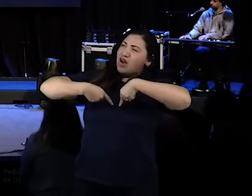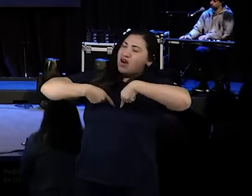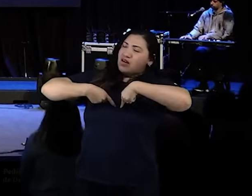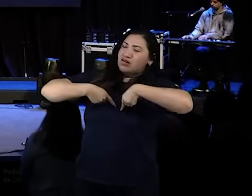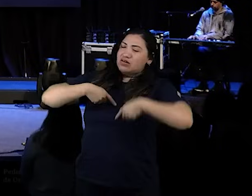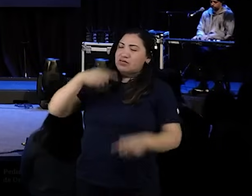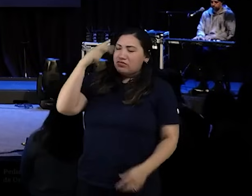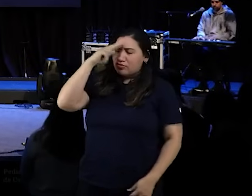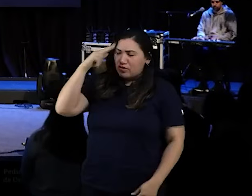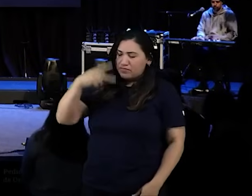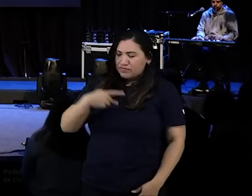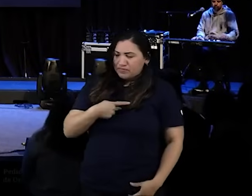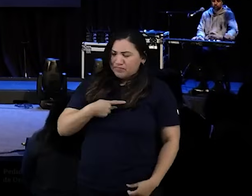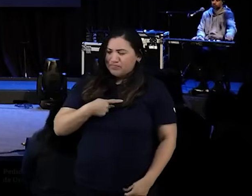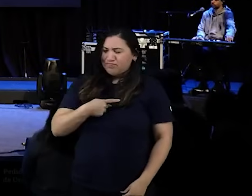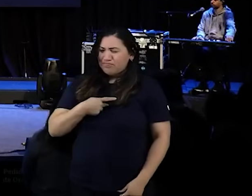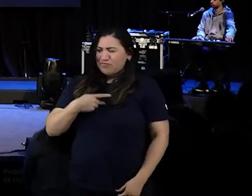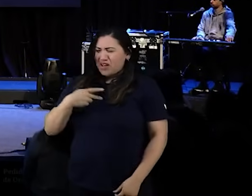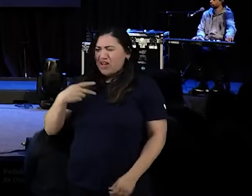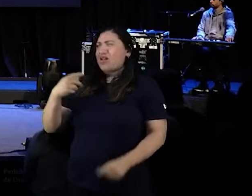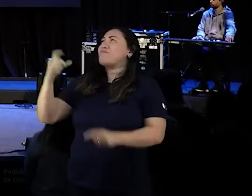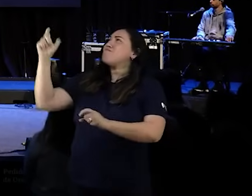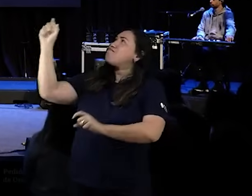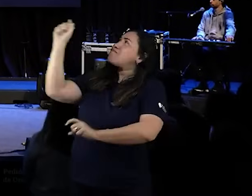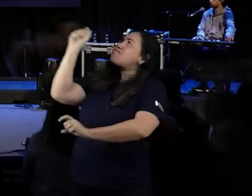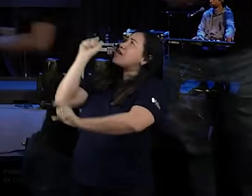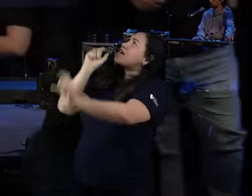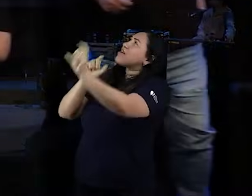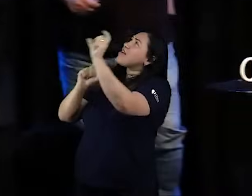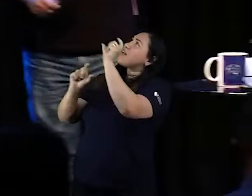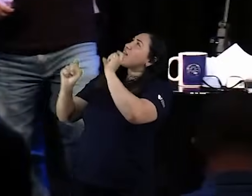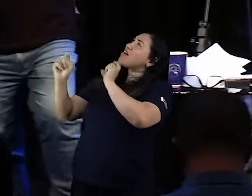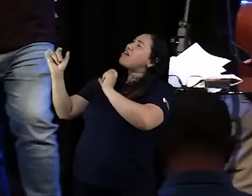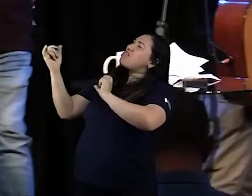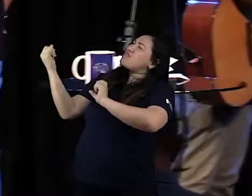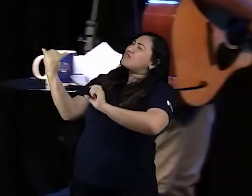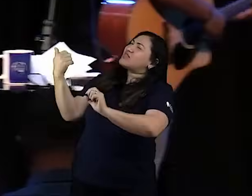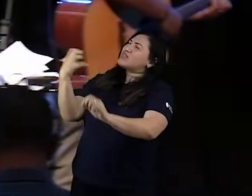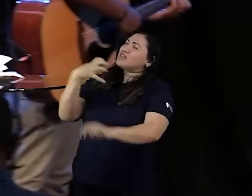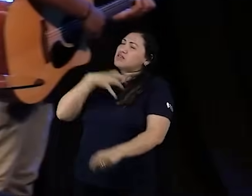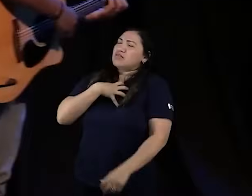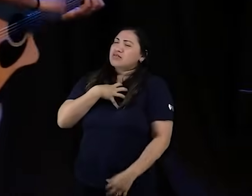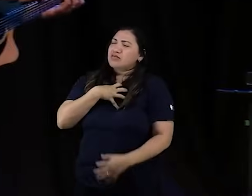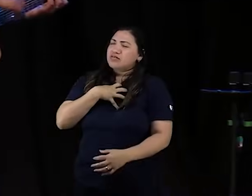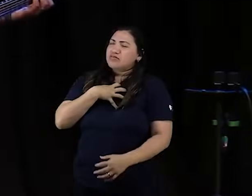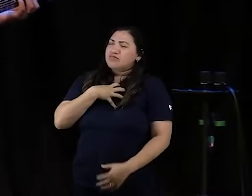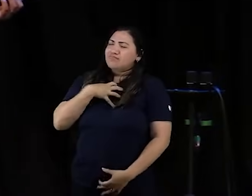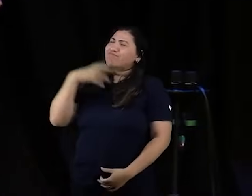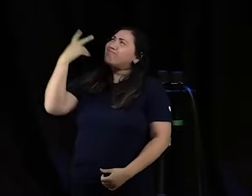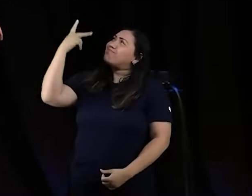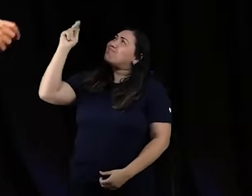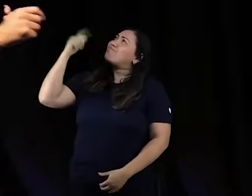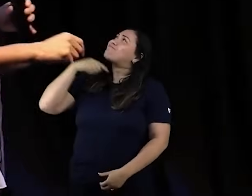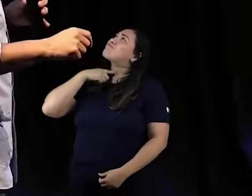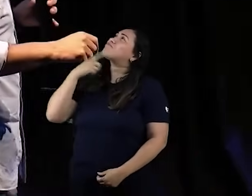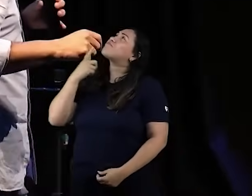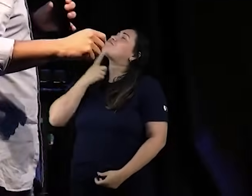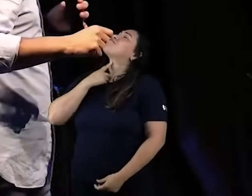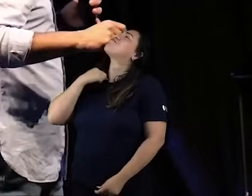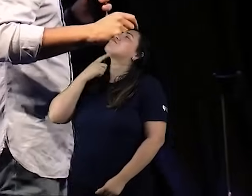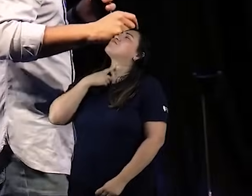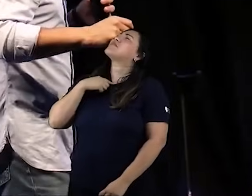palavra me atinge teu desejo diga para Deus o teu desejo não é